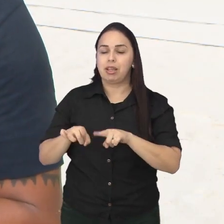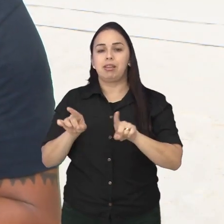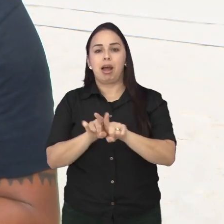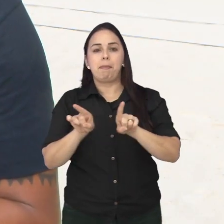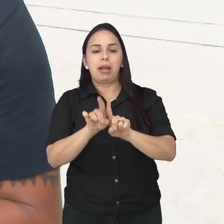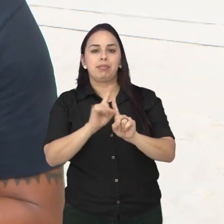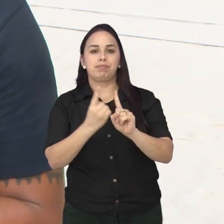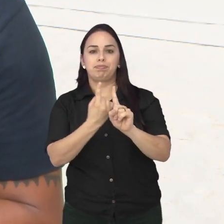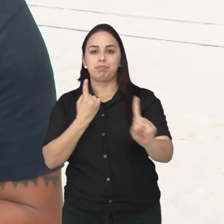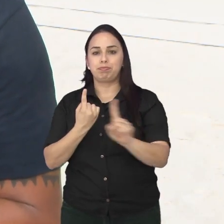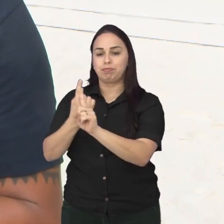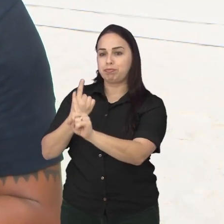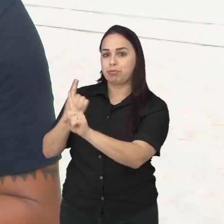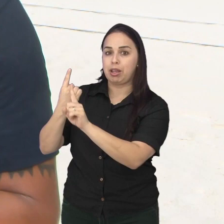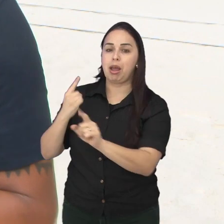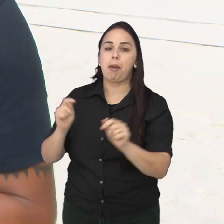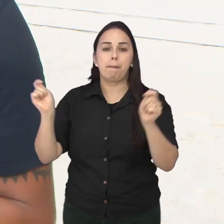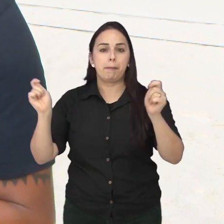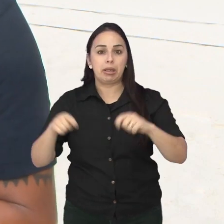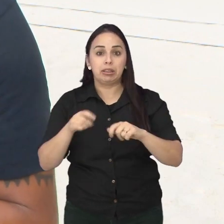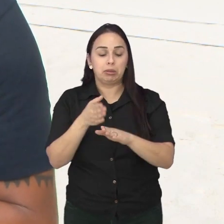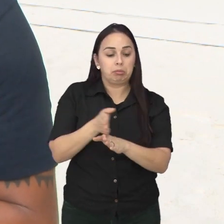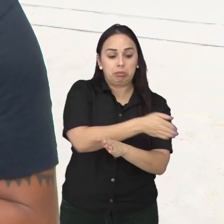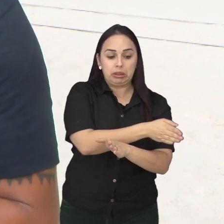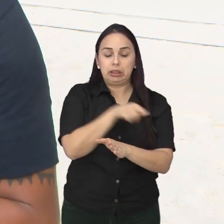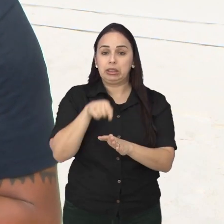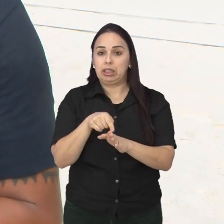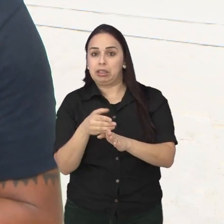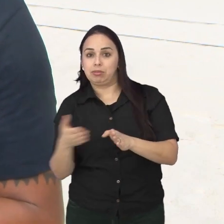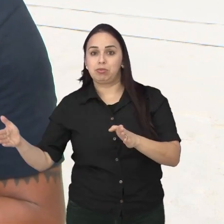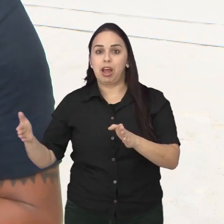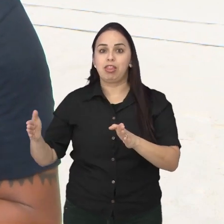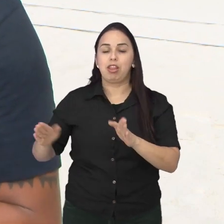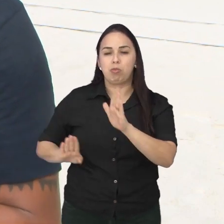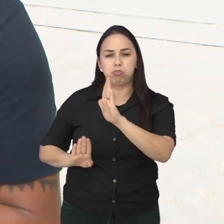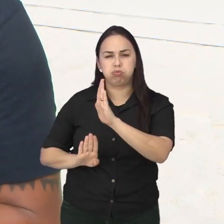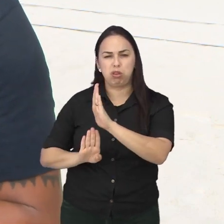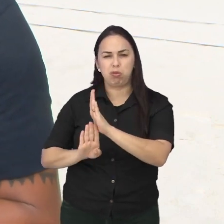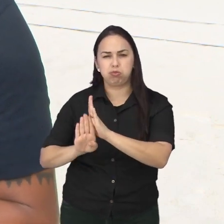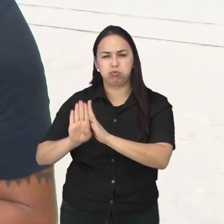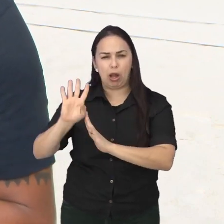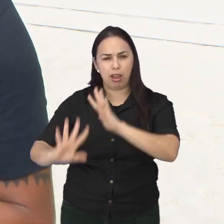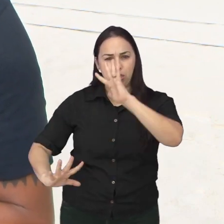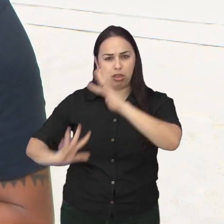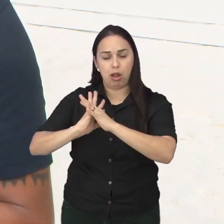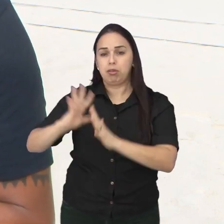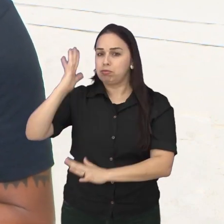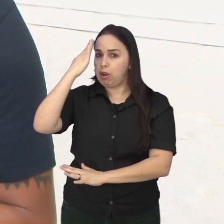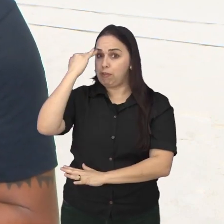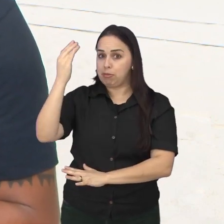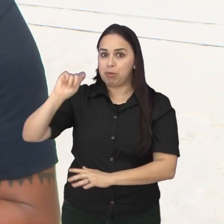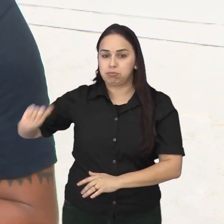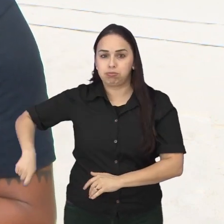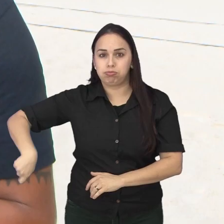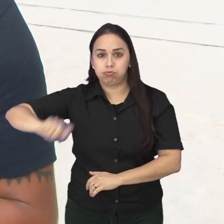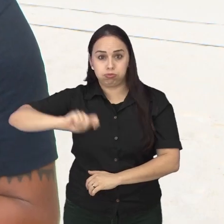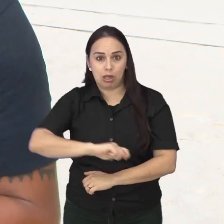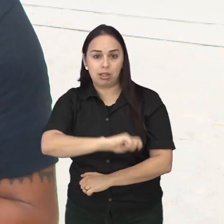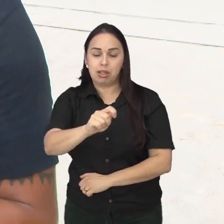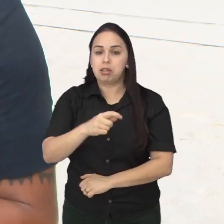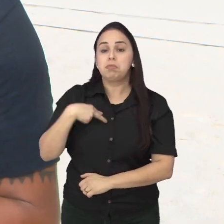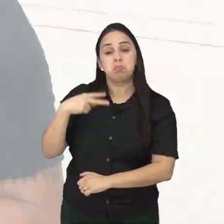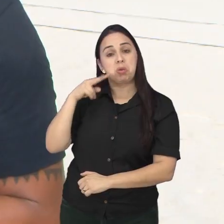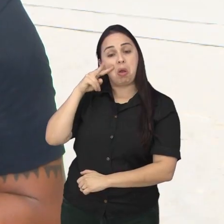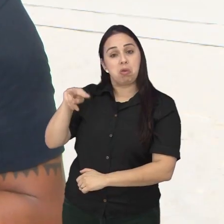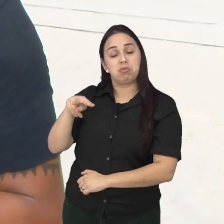ambiente aberto, tem um afastamento entre as pessoas. Então, pós-pandemia, a moda virou também, né? Veio como uma moda o